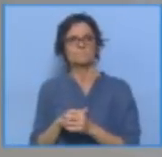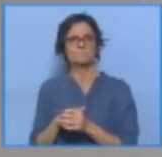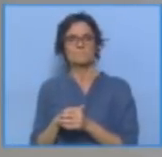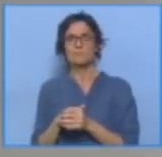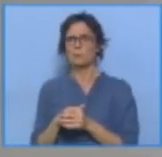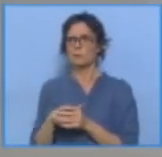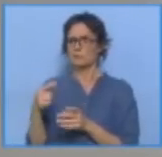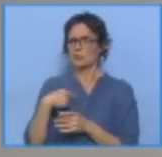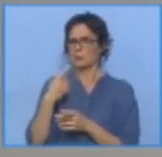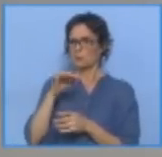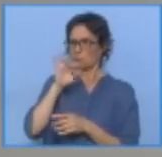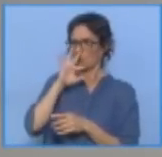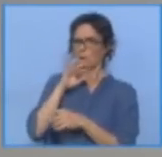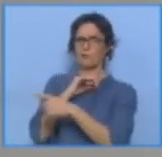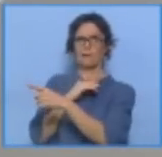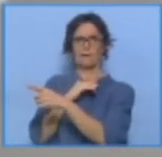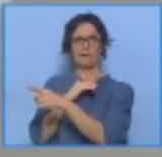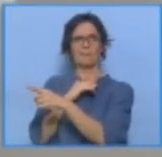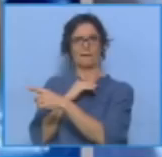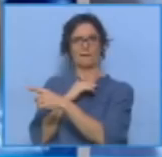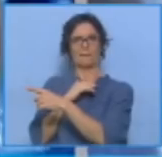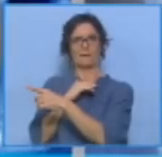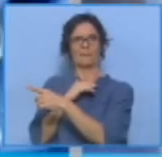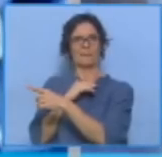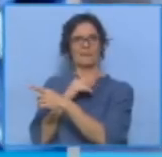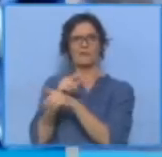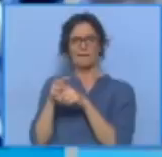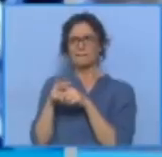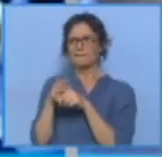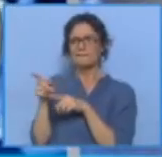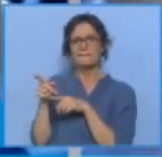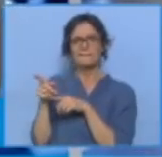estou maravilhado com isto e estou mesmo curioso. E há algum